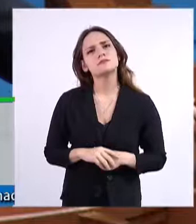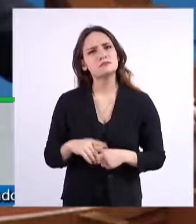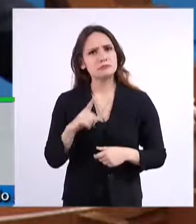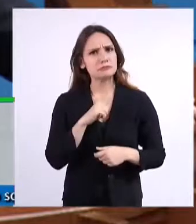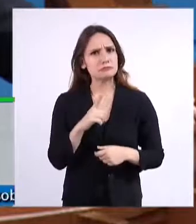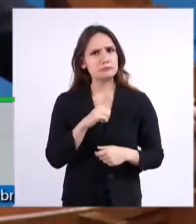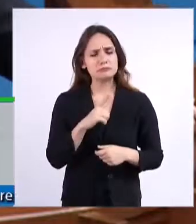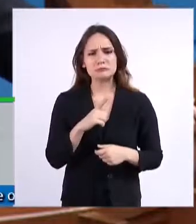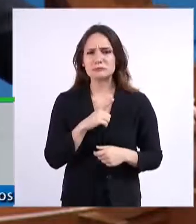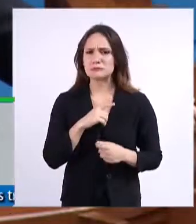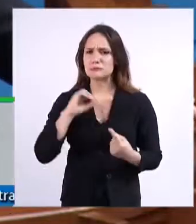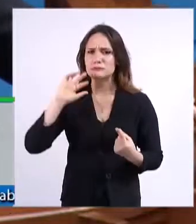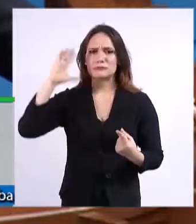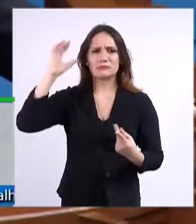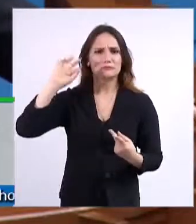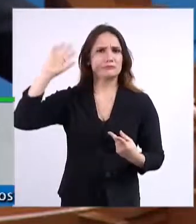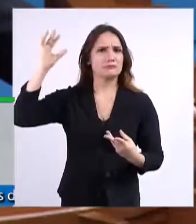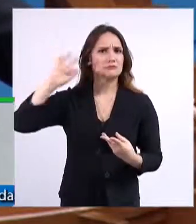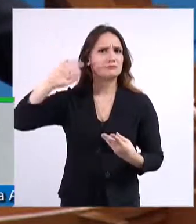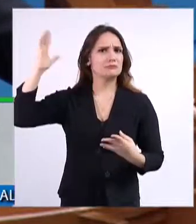acumulado uma série de